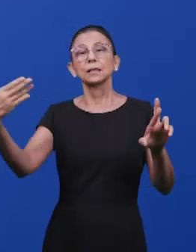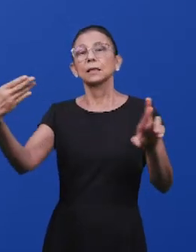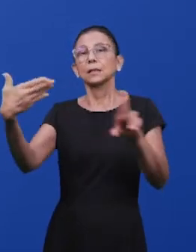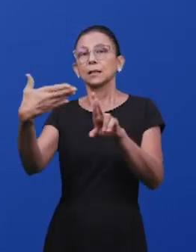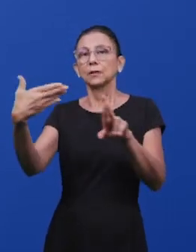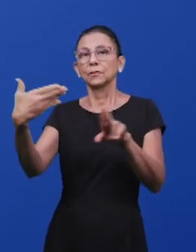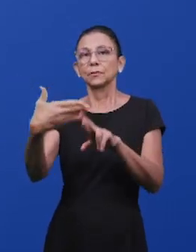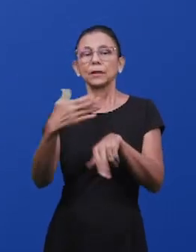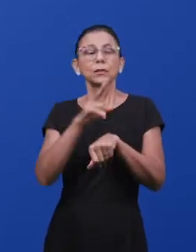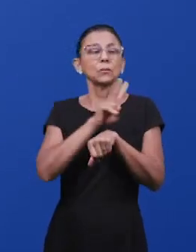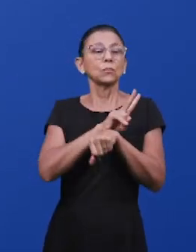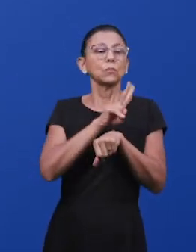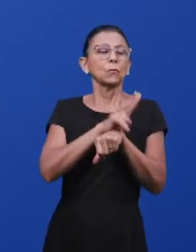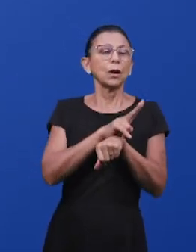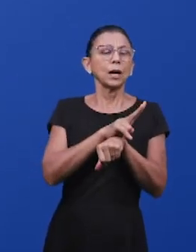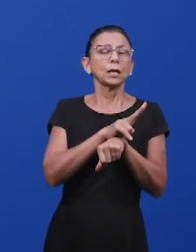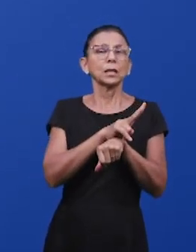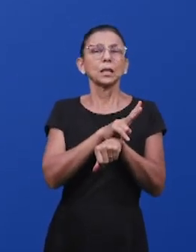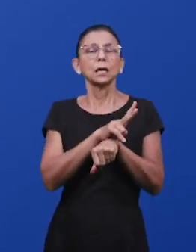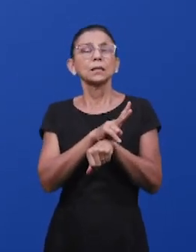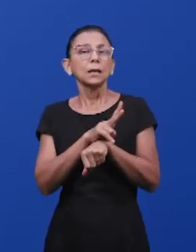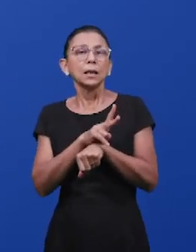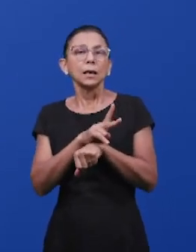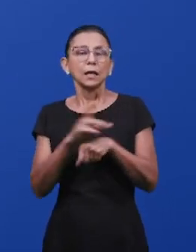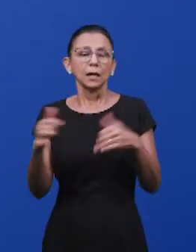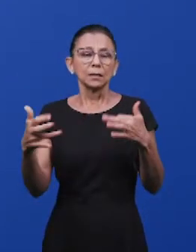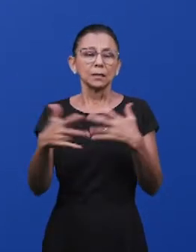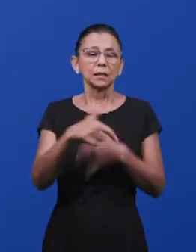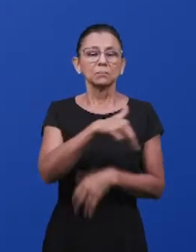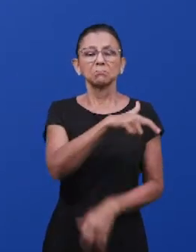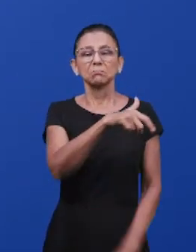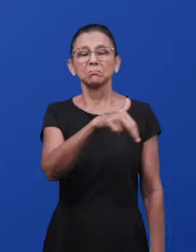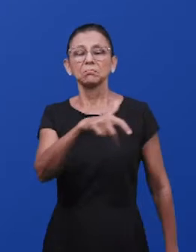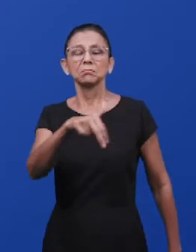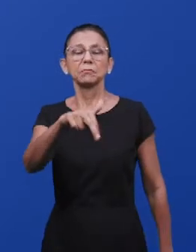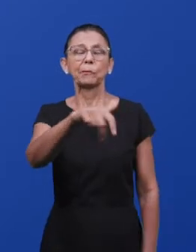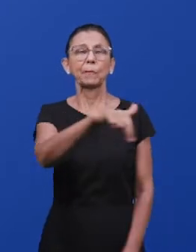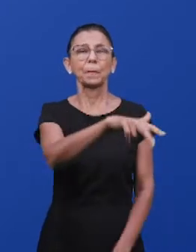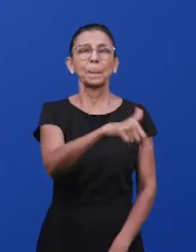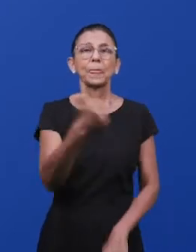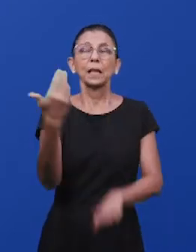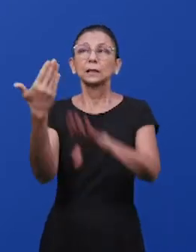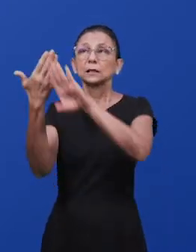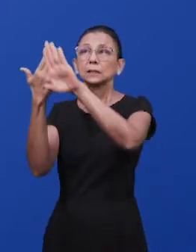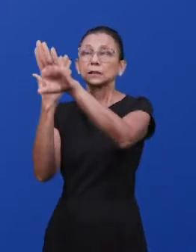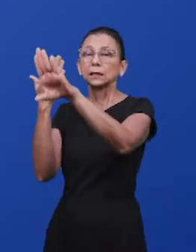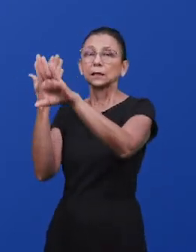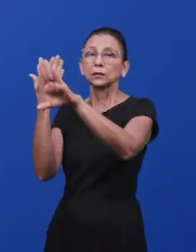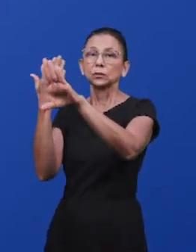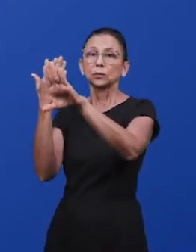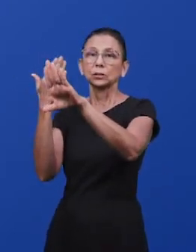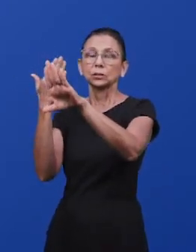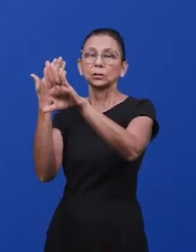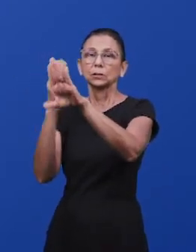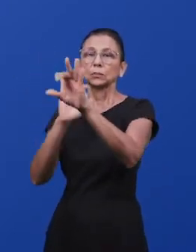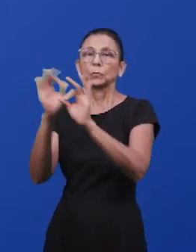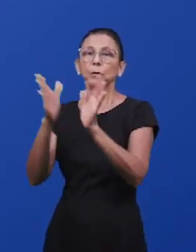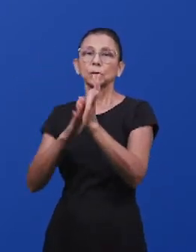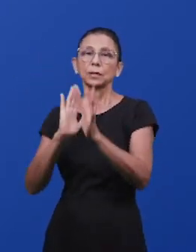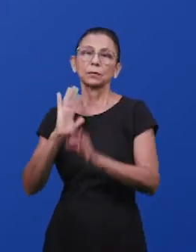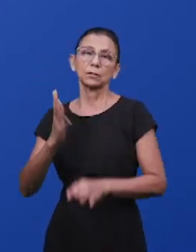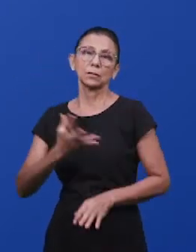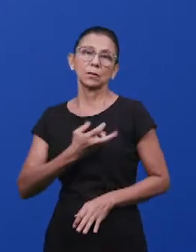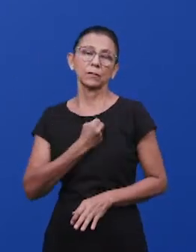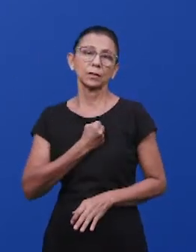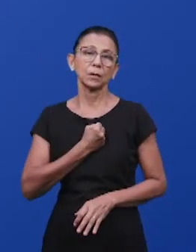estão rondando a cidade, distantes do projeto profético do amado Jesus, vivendo uma religião que não lhes permite ter